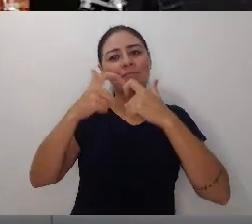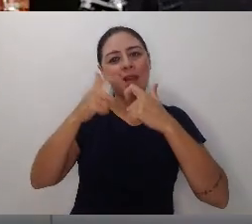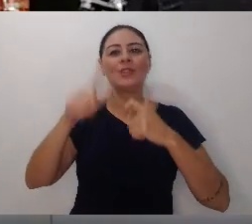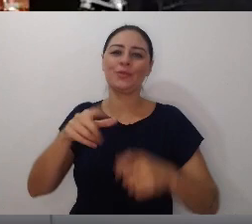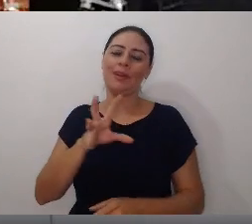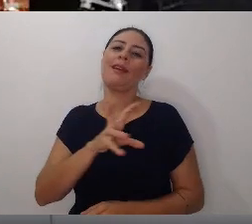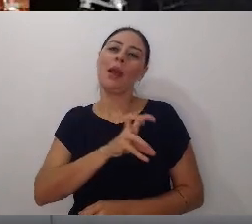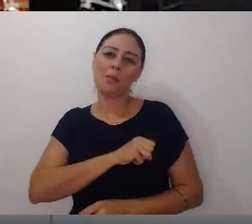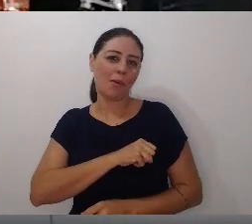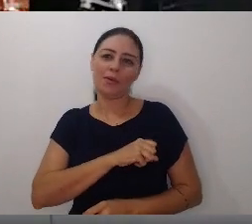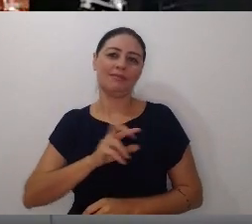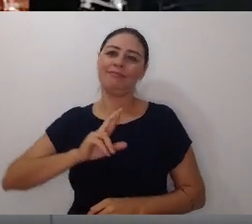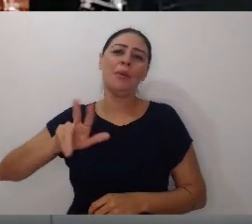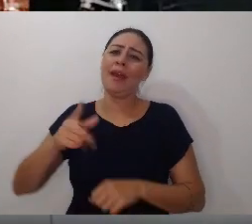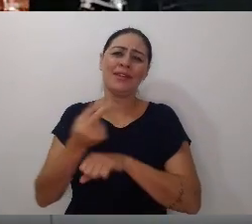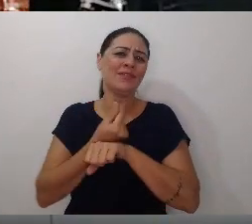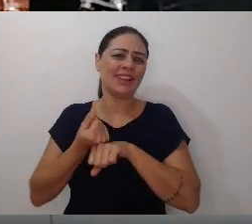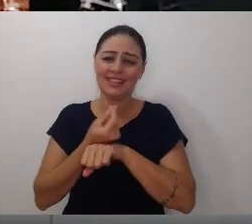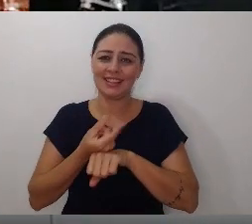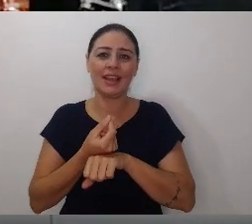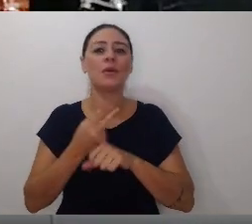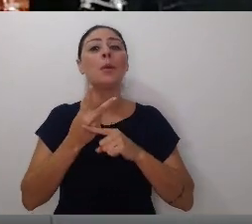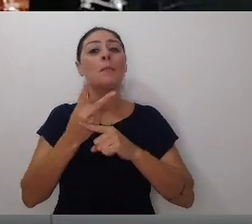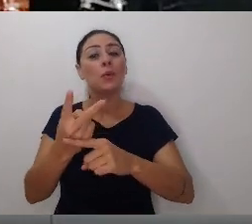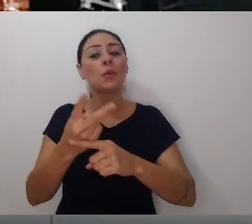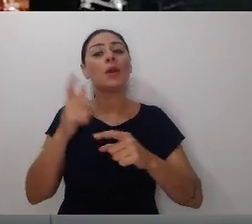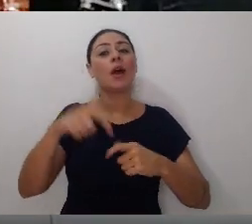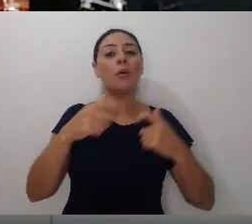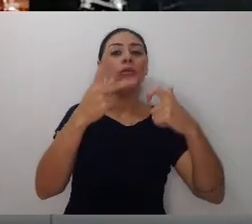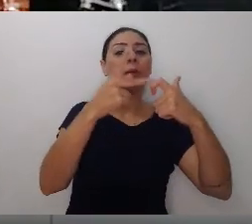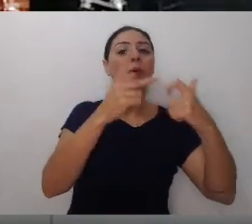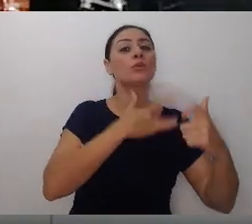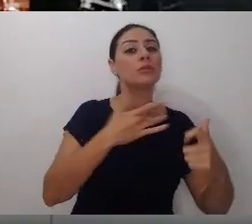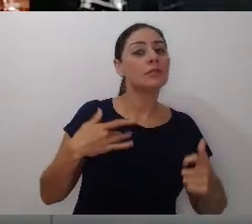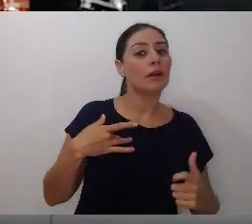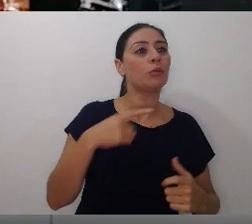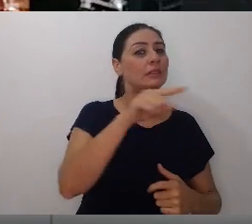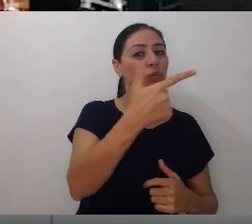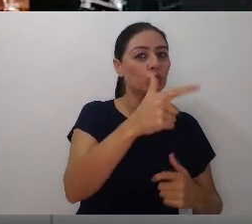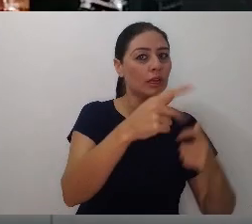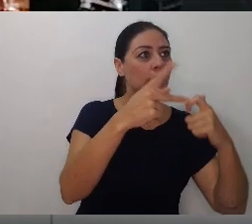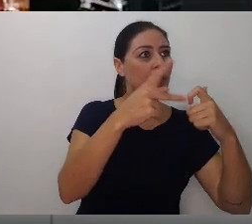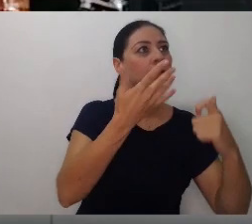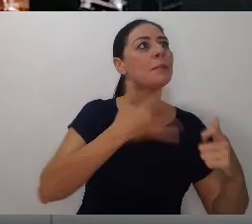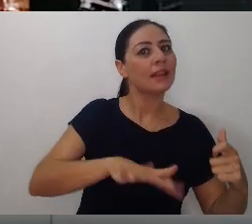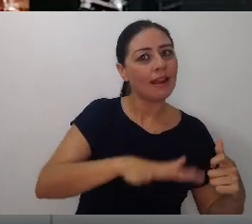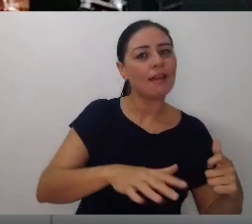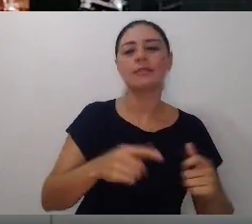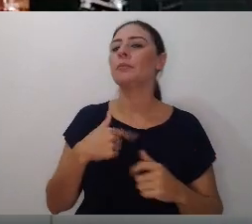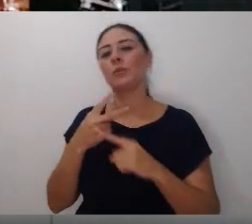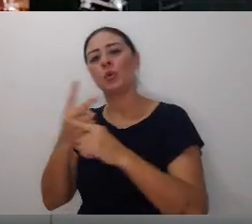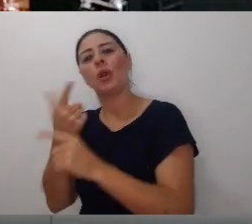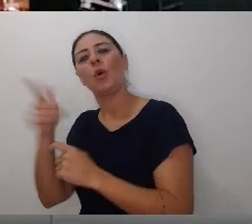Quem é pediatra é meio que por amor, porque não é por parte financeira. Então, procura onde tem pediatra. Esse postinho não tem, mas aquele tem.